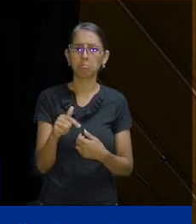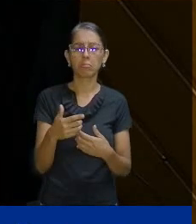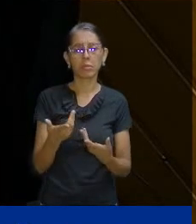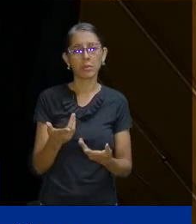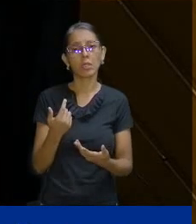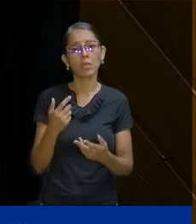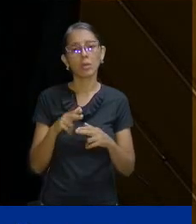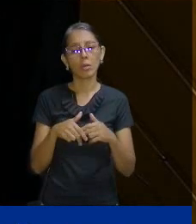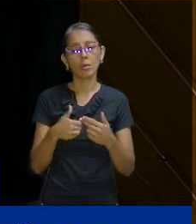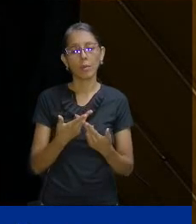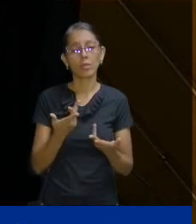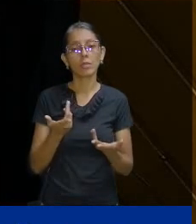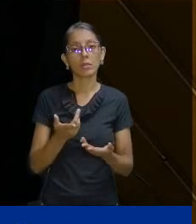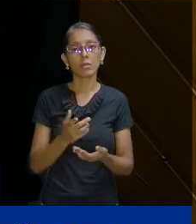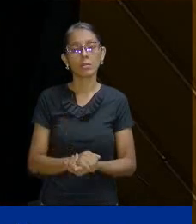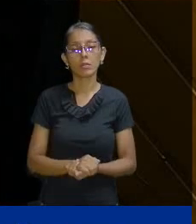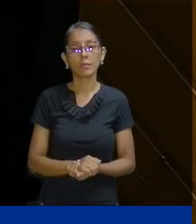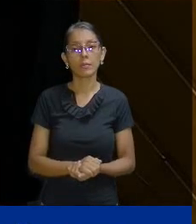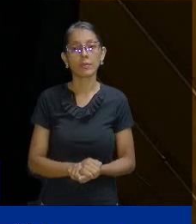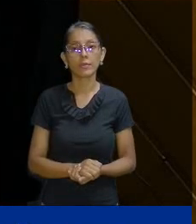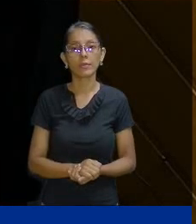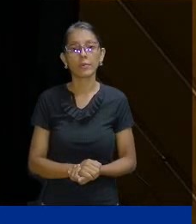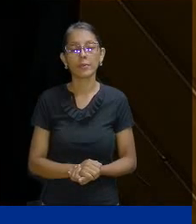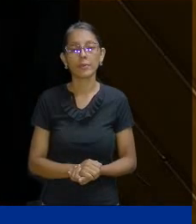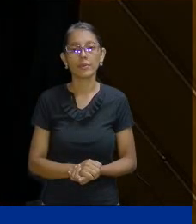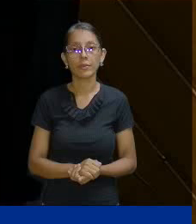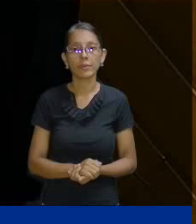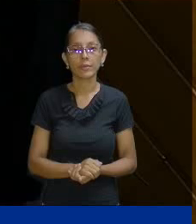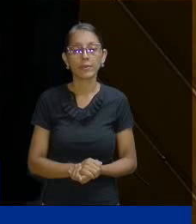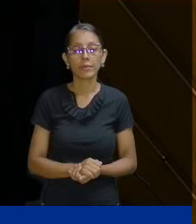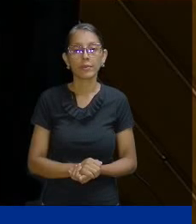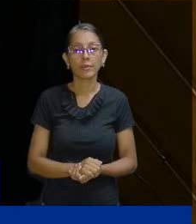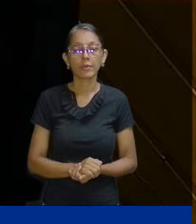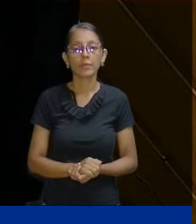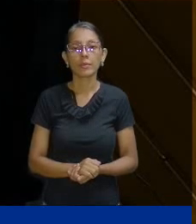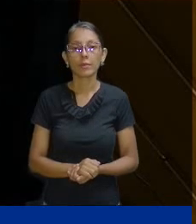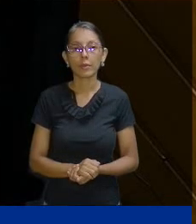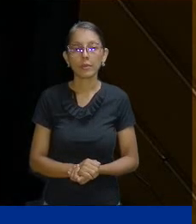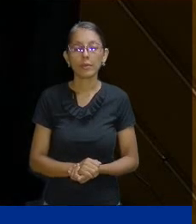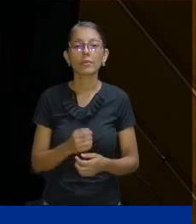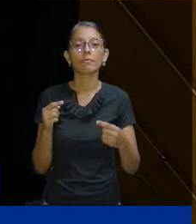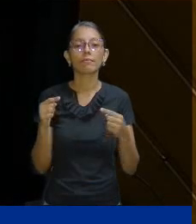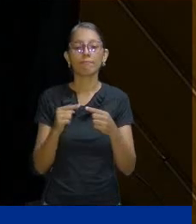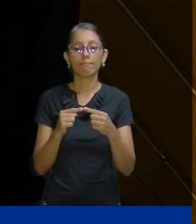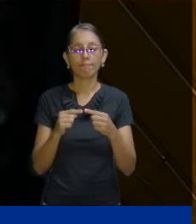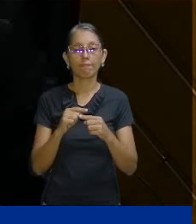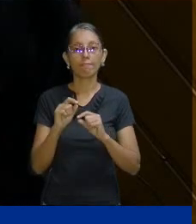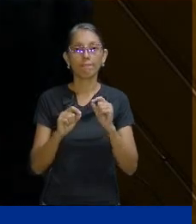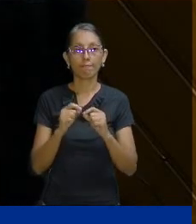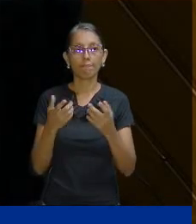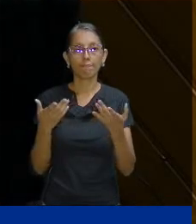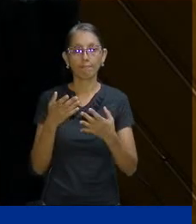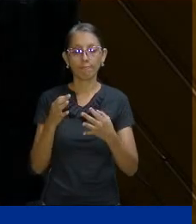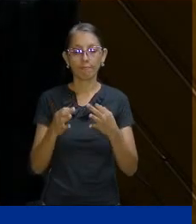pela improcedência das ações, pelos seguintes fundamentos, e agora passo a fundamentar nestes no